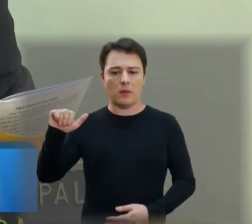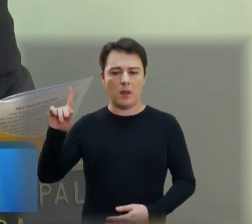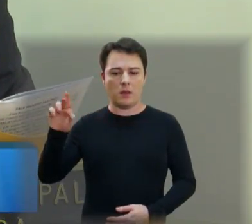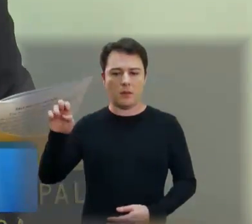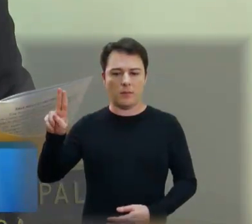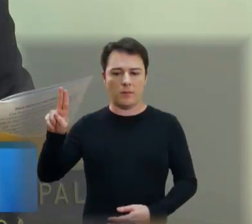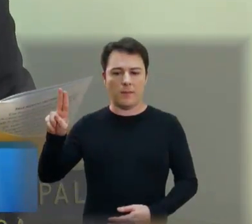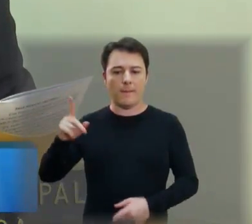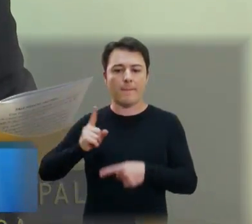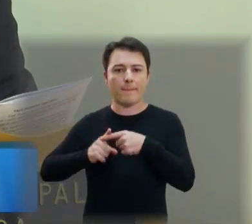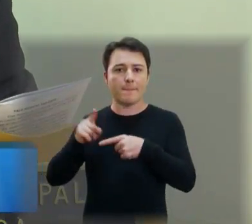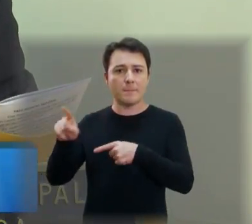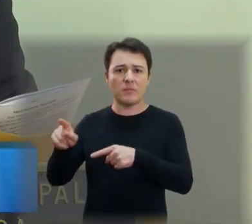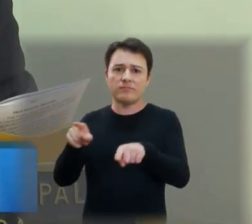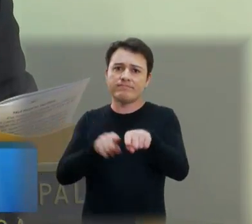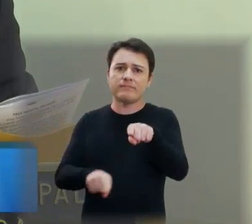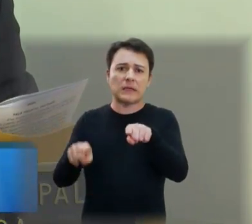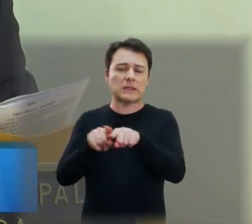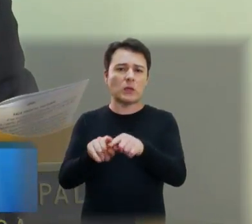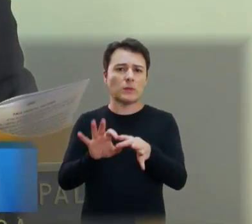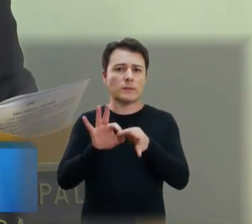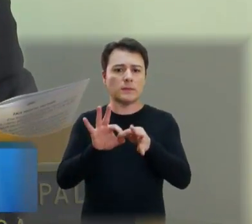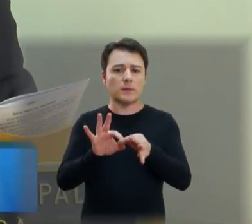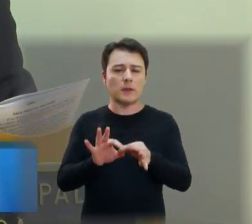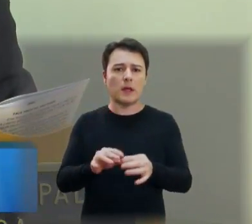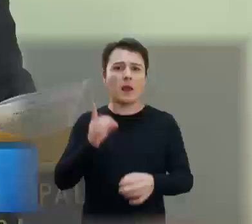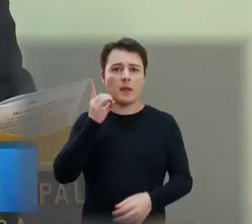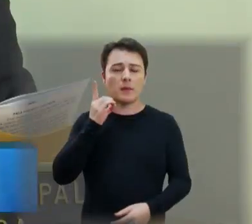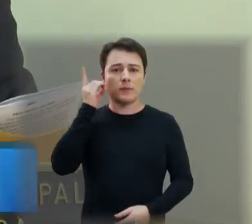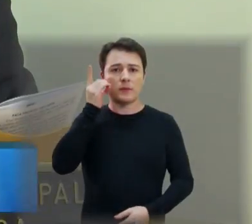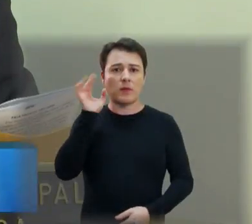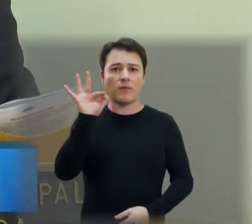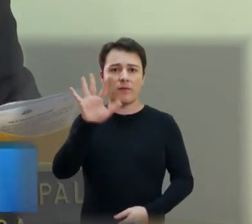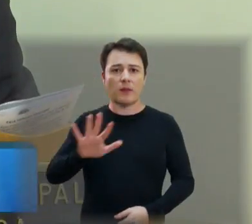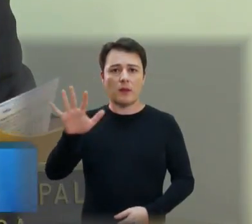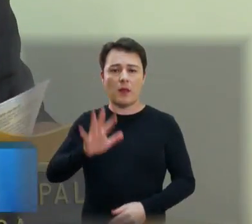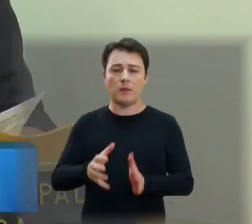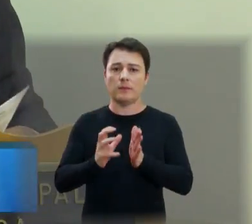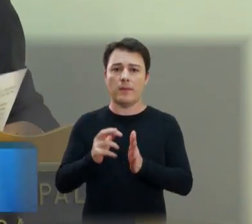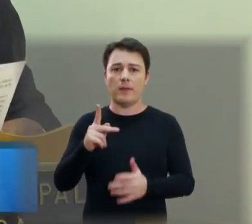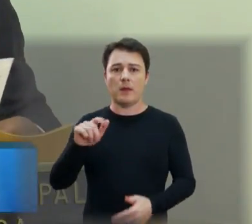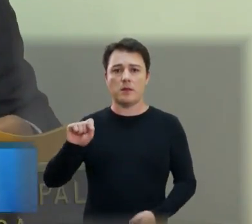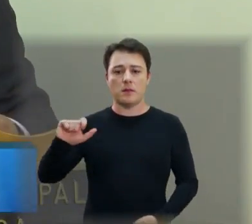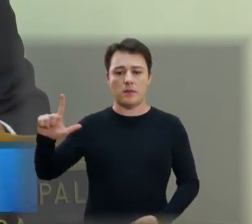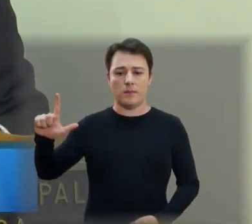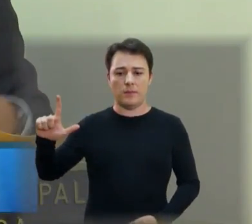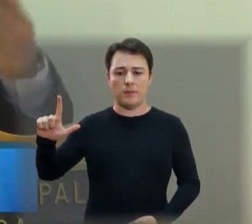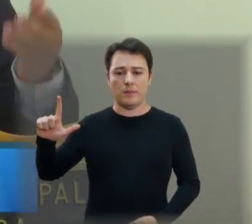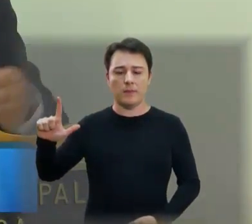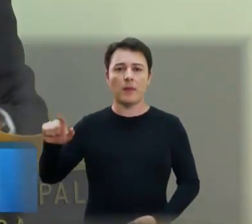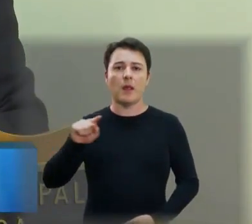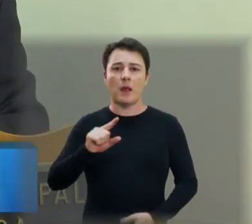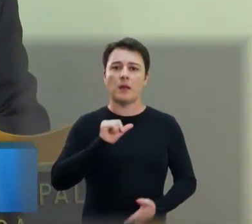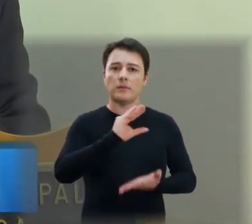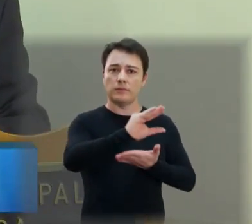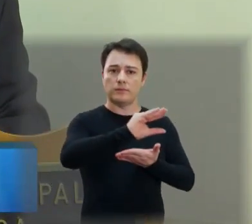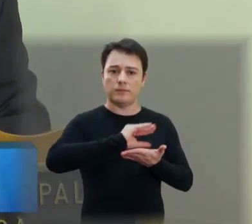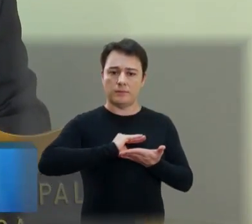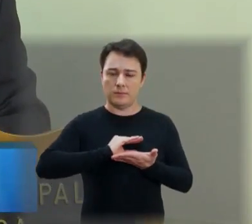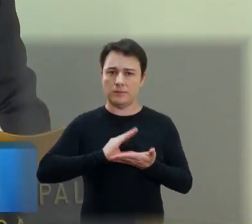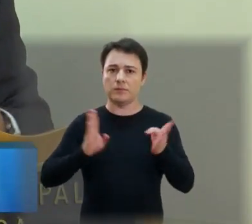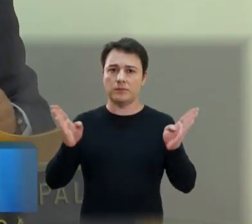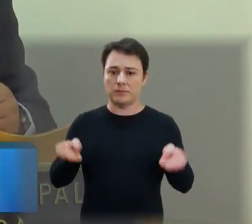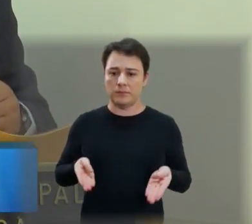tem sido, né, um parceiro, deputado federal aí do PSL, né, que encaminhou essa emenda